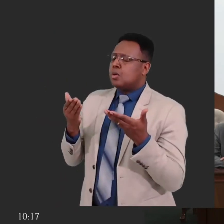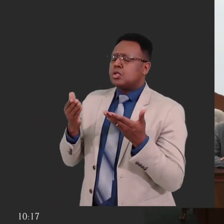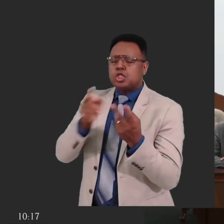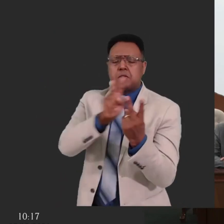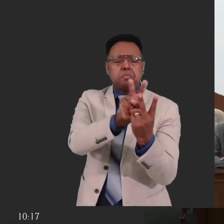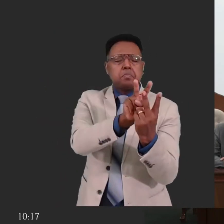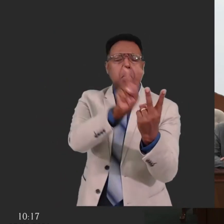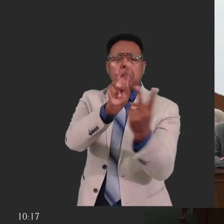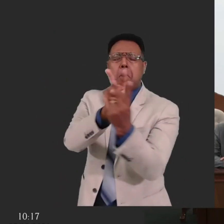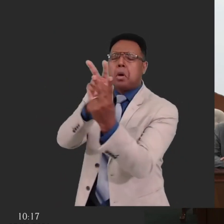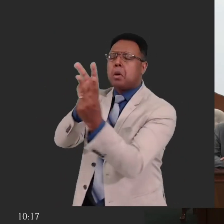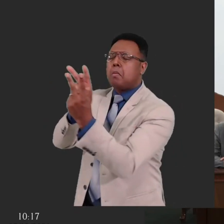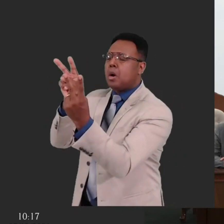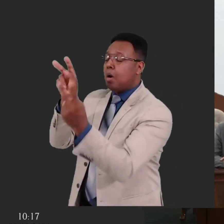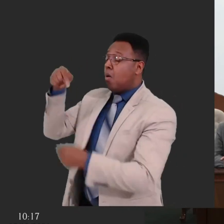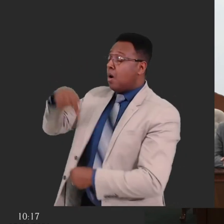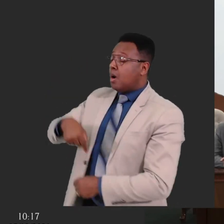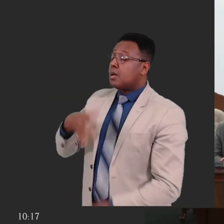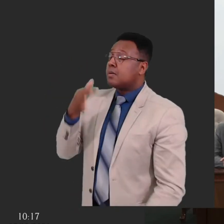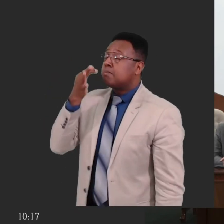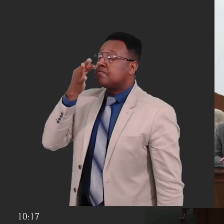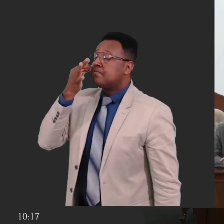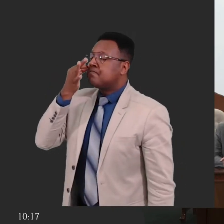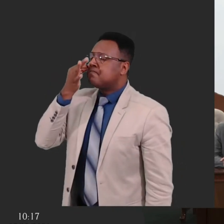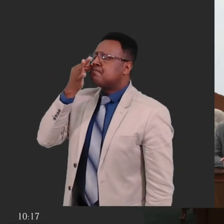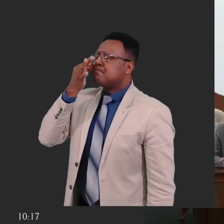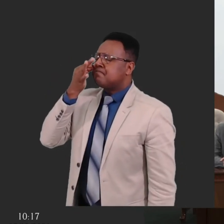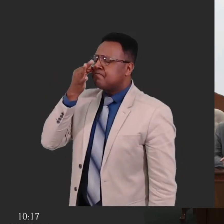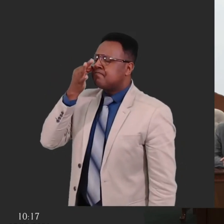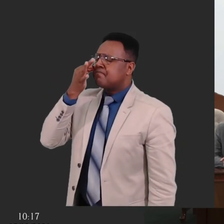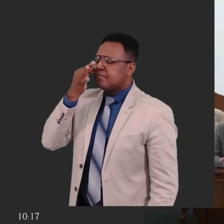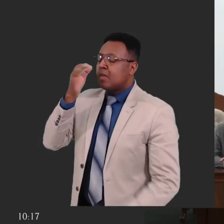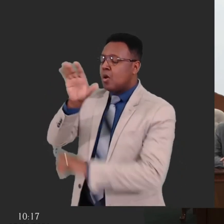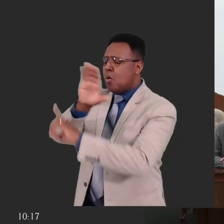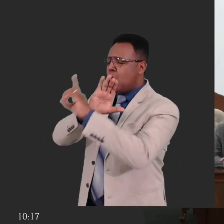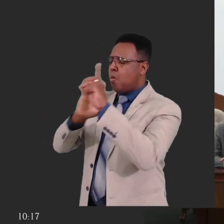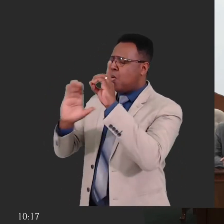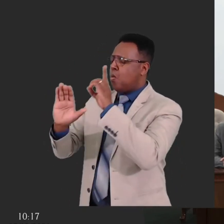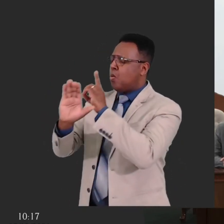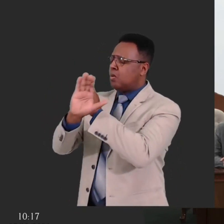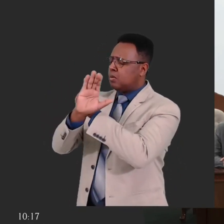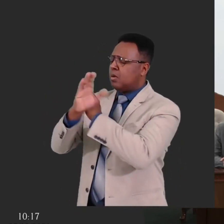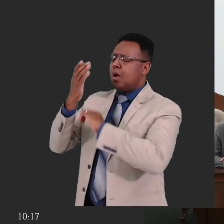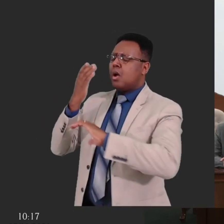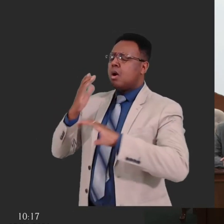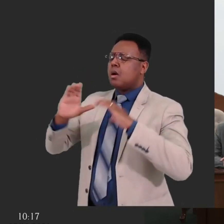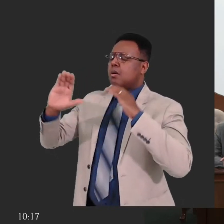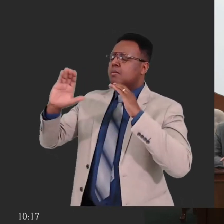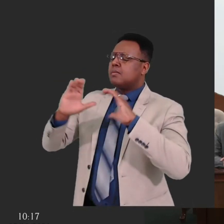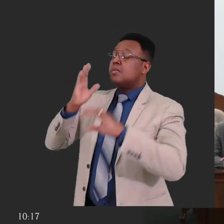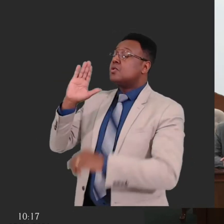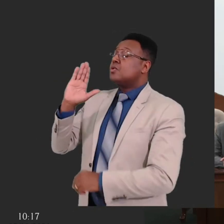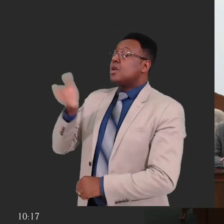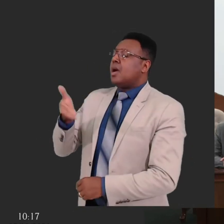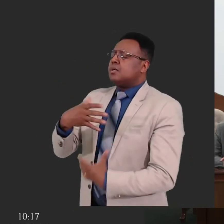deste santo culto ao teu nome. Senhor Deus, cantamos aos hinos e sentimos